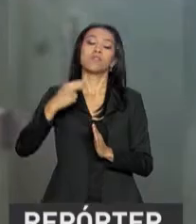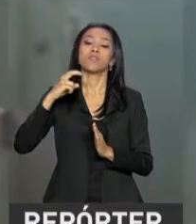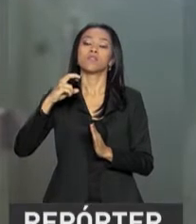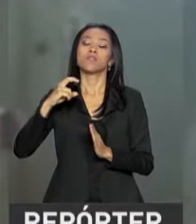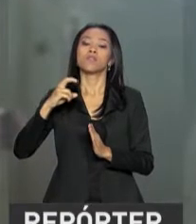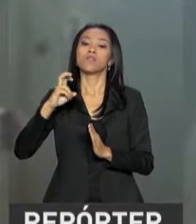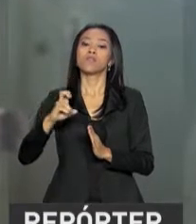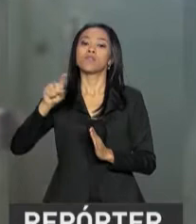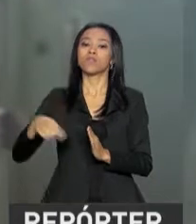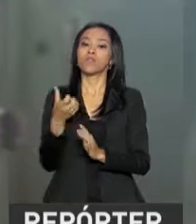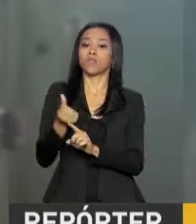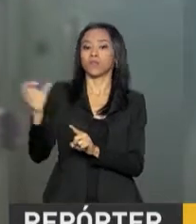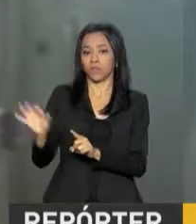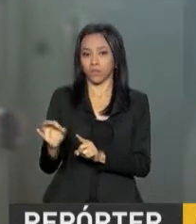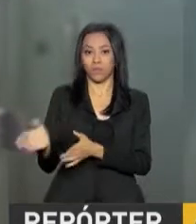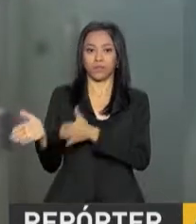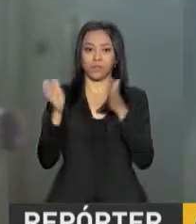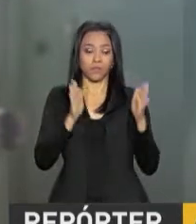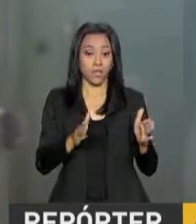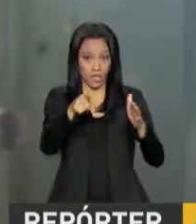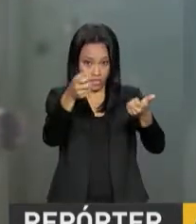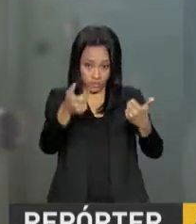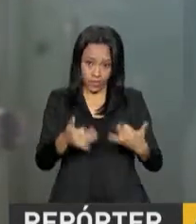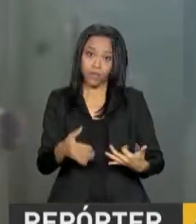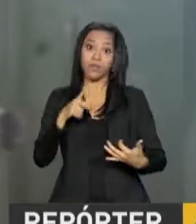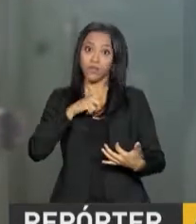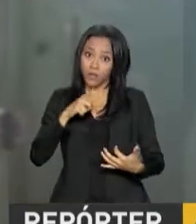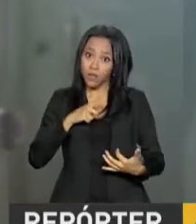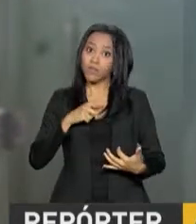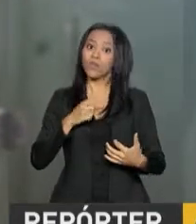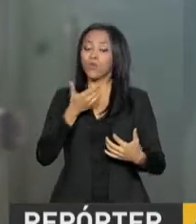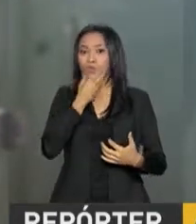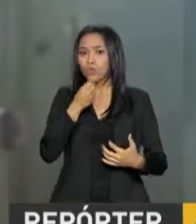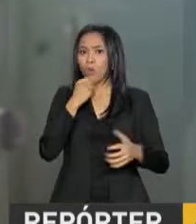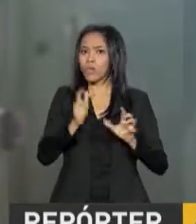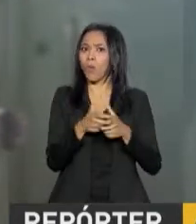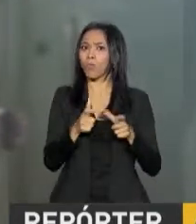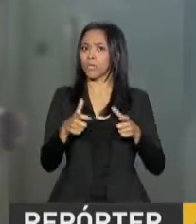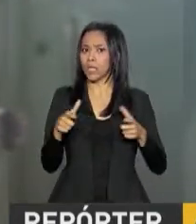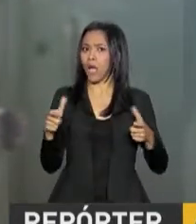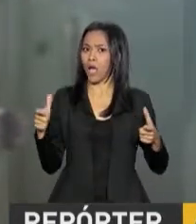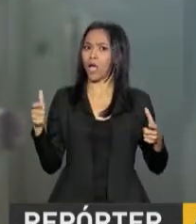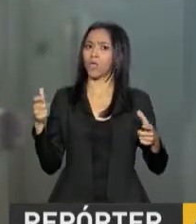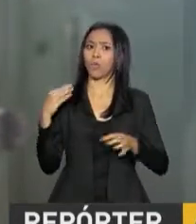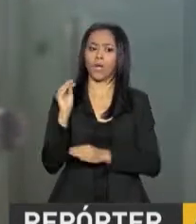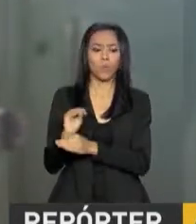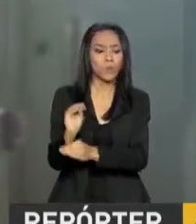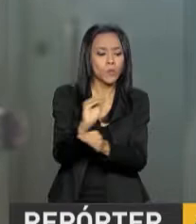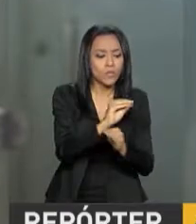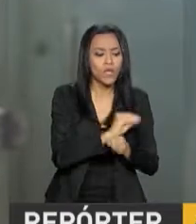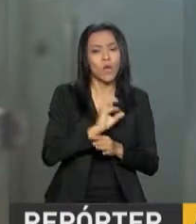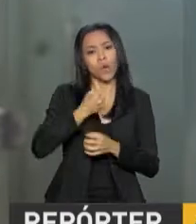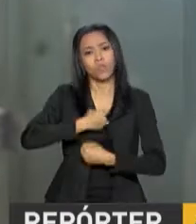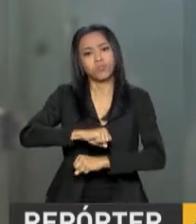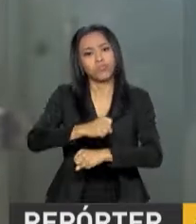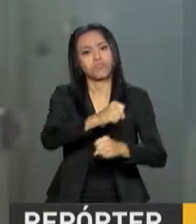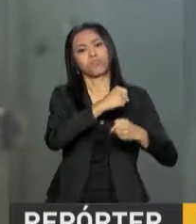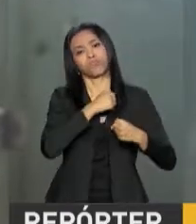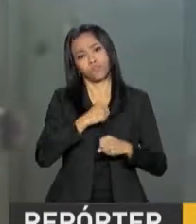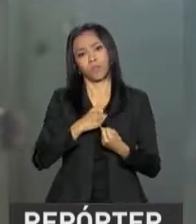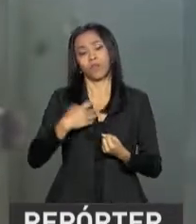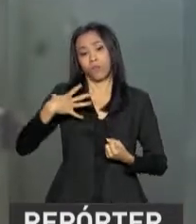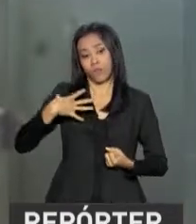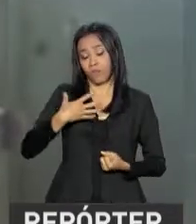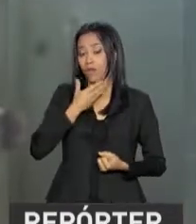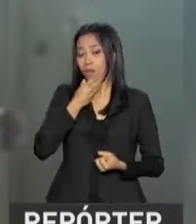houve um aumento sim de de homens realizando afazeres domésticos e cuidados principalmente homens filhos e cônjuges